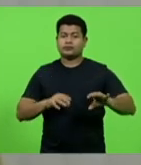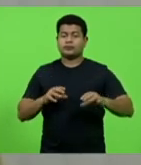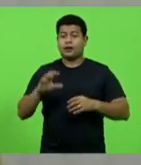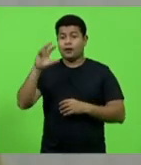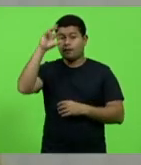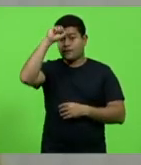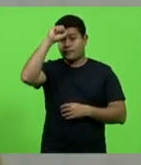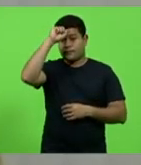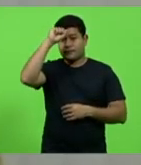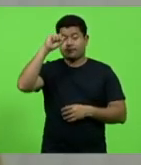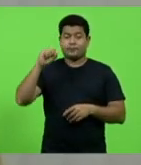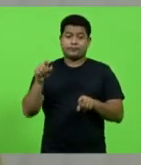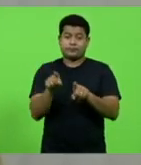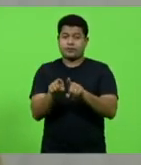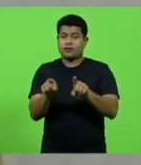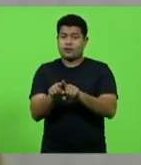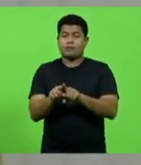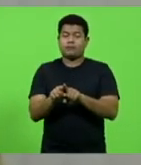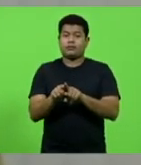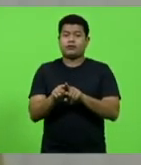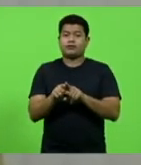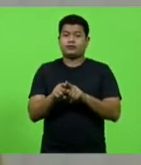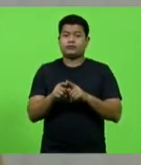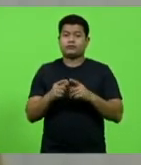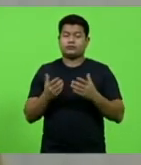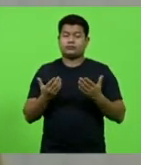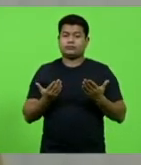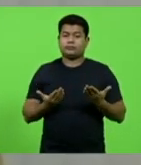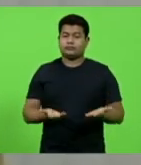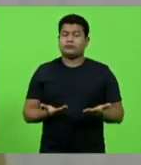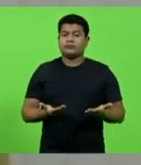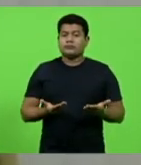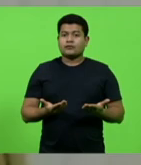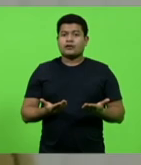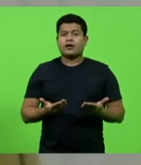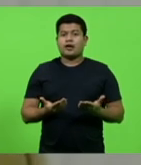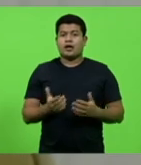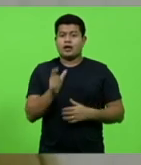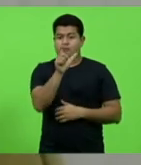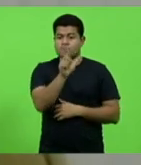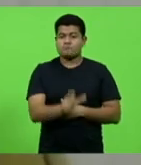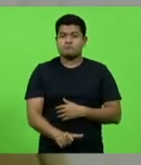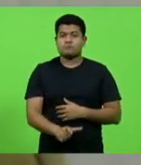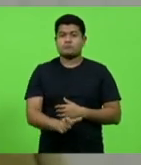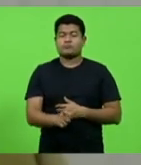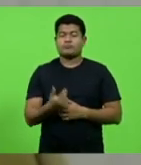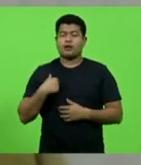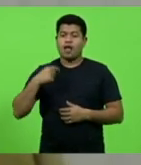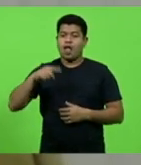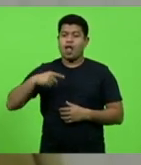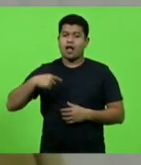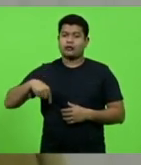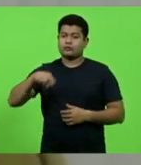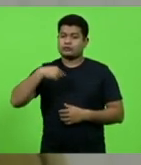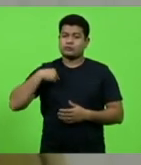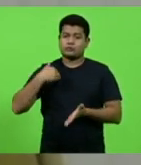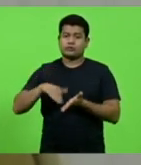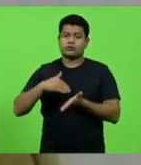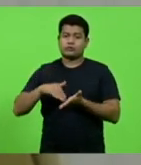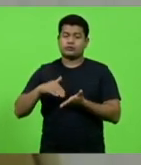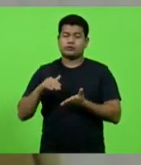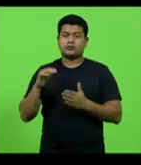aprendizagem e de uma educação do sujeito integral. Seriam essas as manifestações da